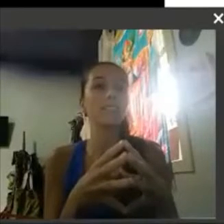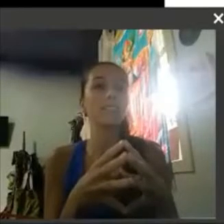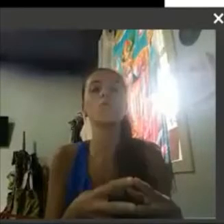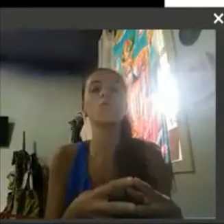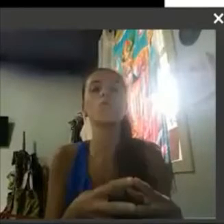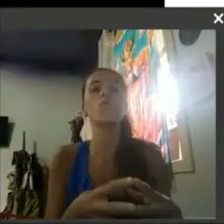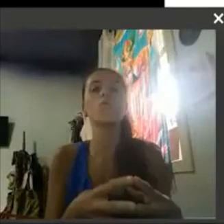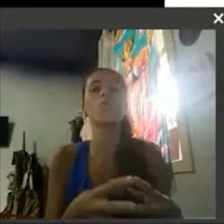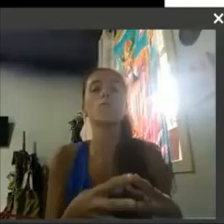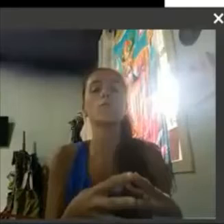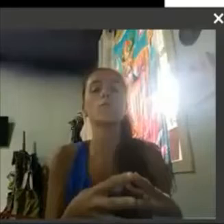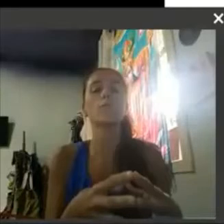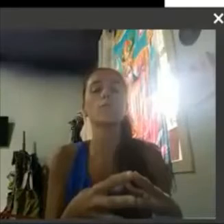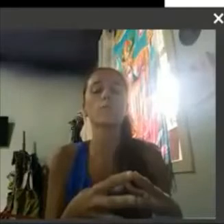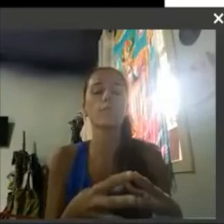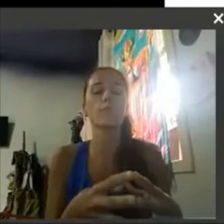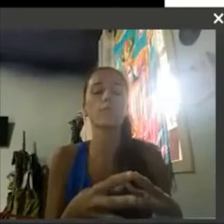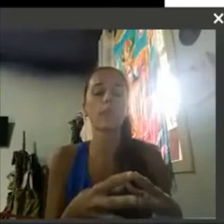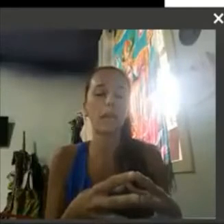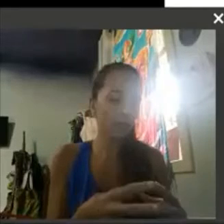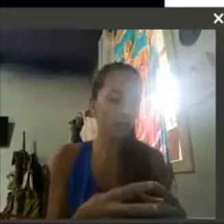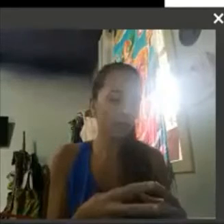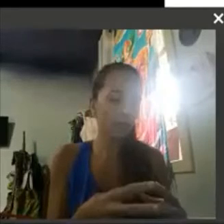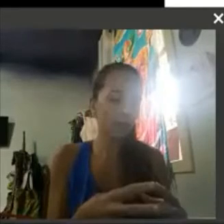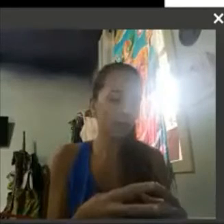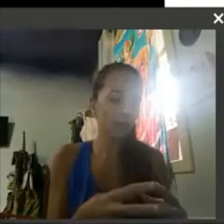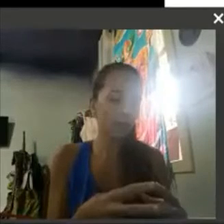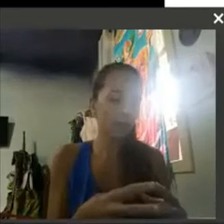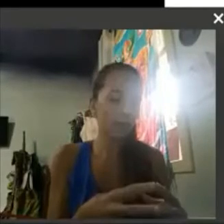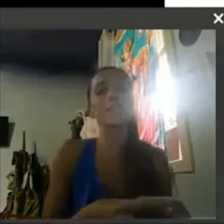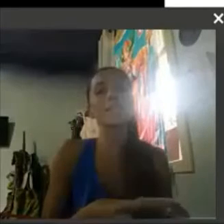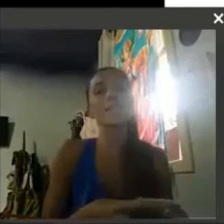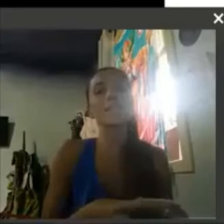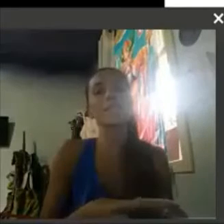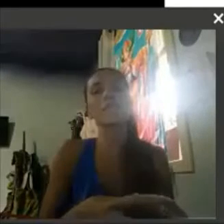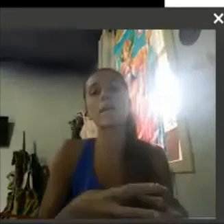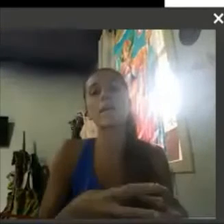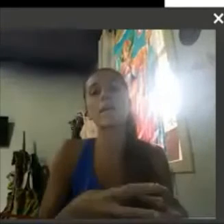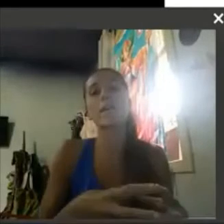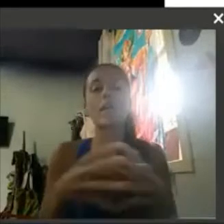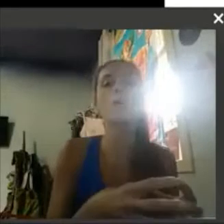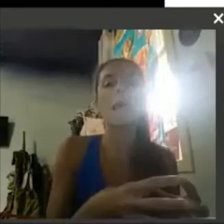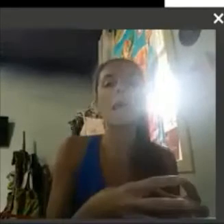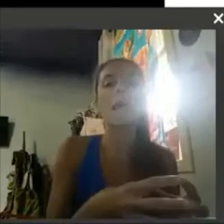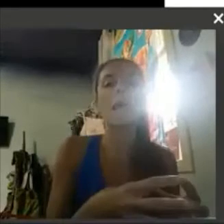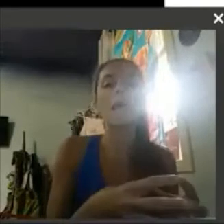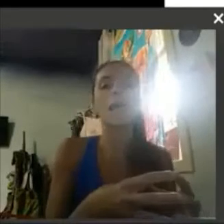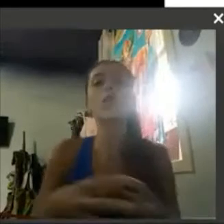ela eu não digo nem uma reação, ela é uma reação bioquímica, uma reação